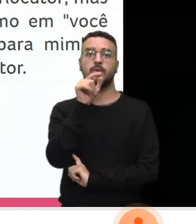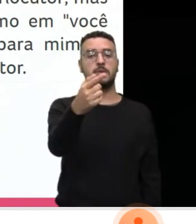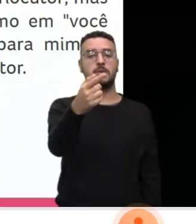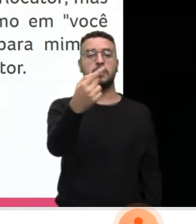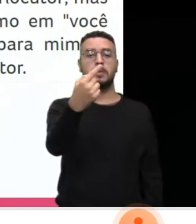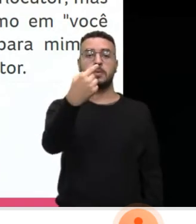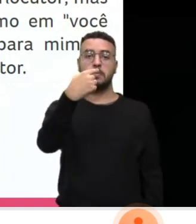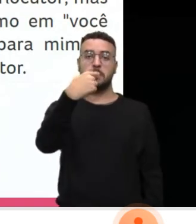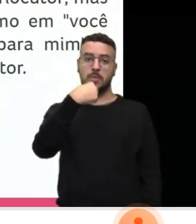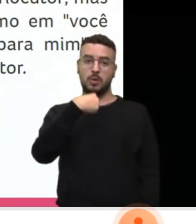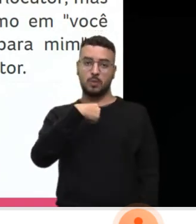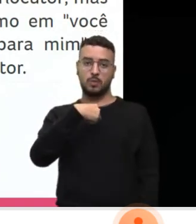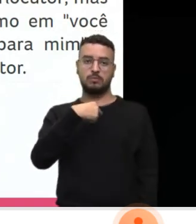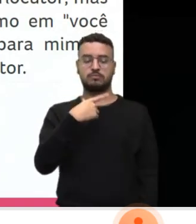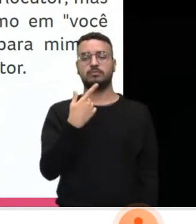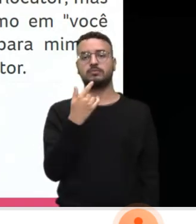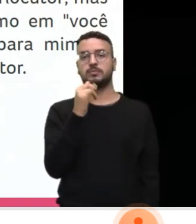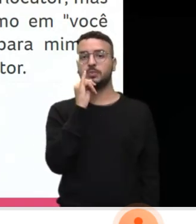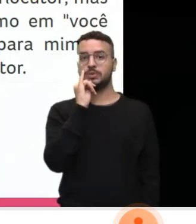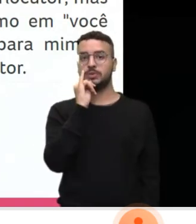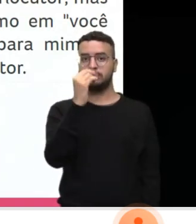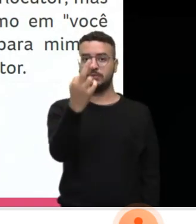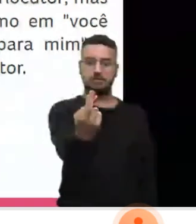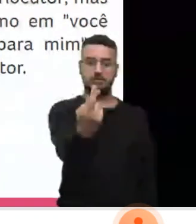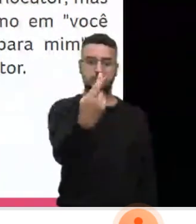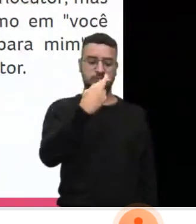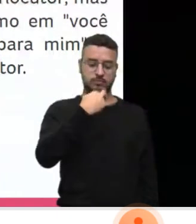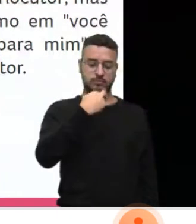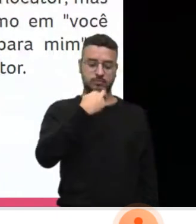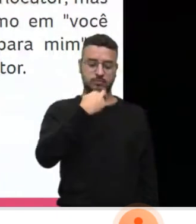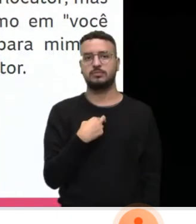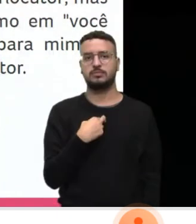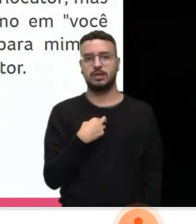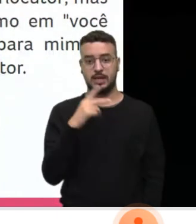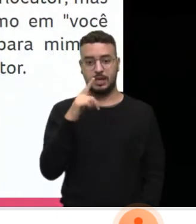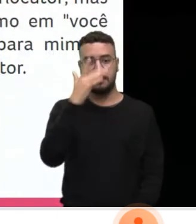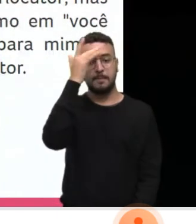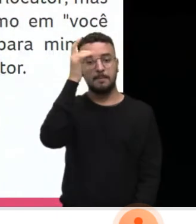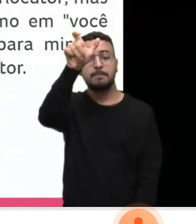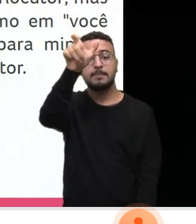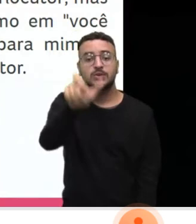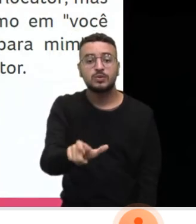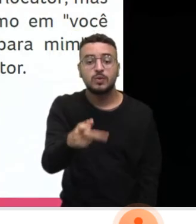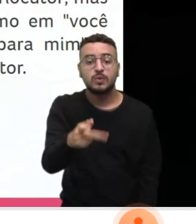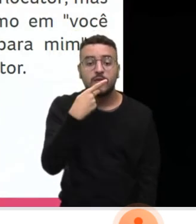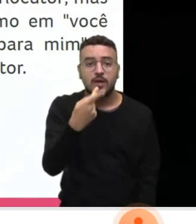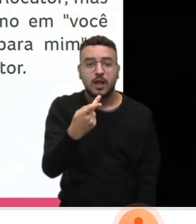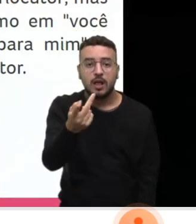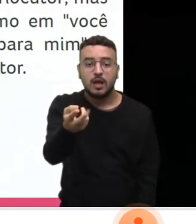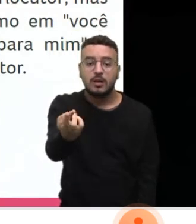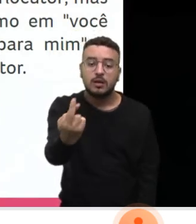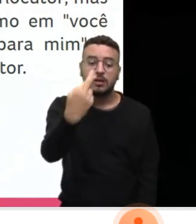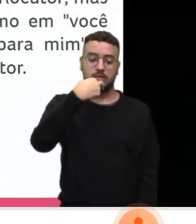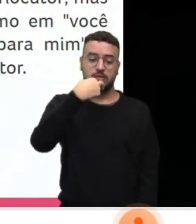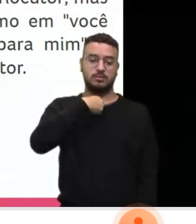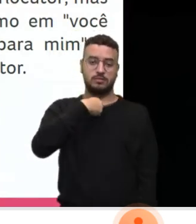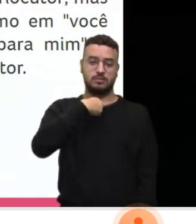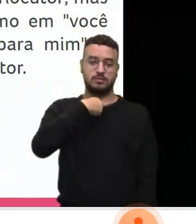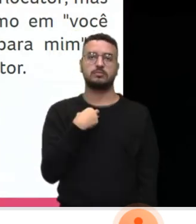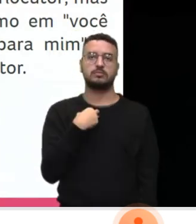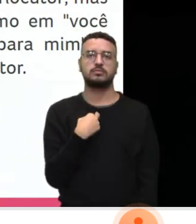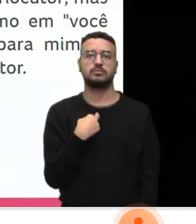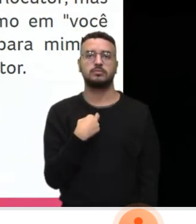você responde para mim, o movimento parte do interlocutor para o locutor. Então, é isso aqui, ó.